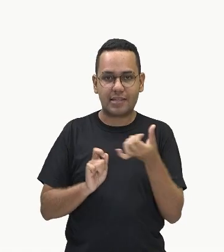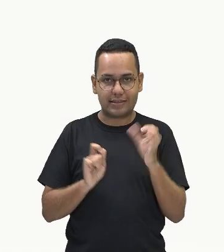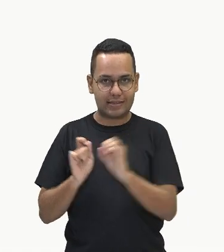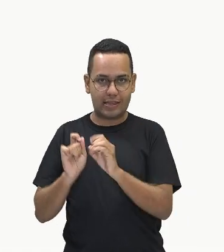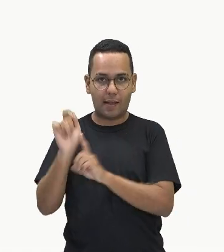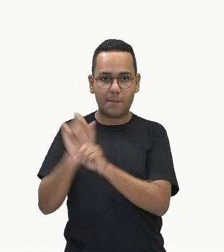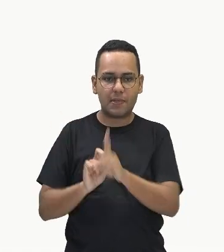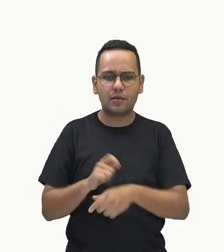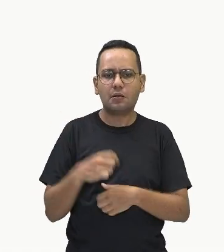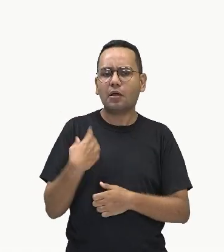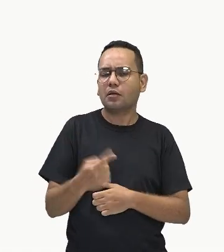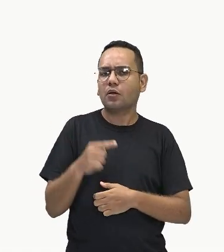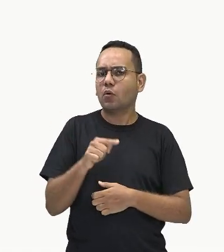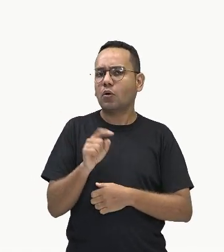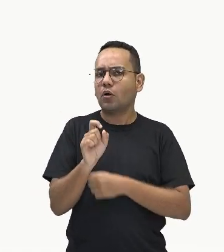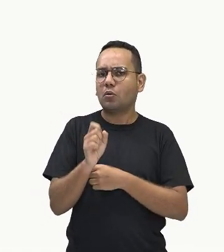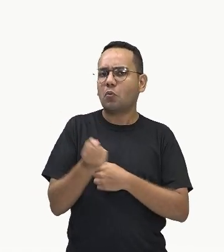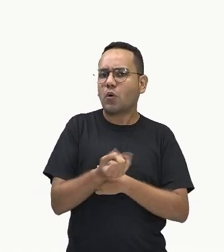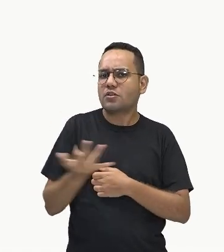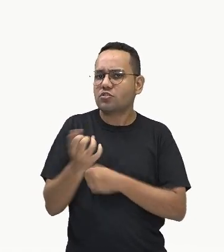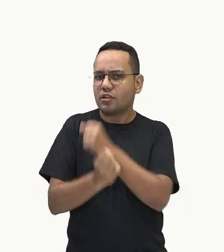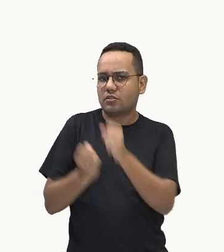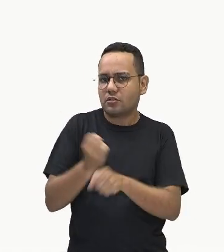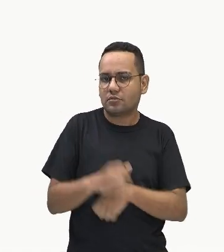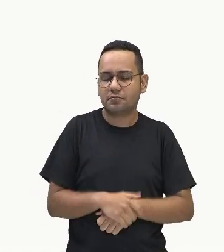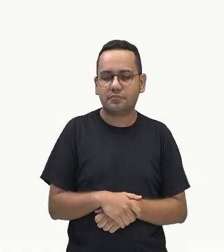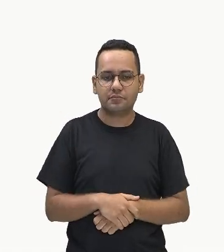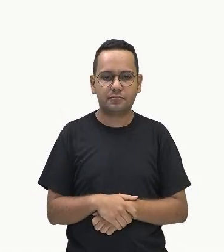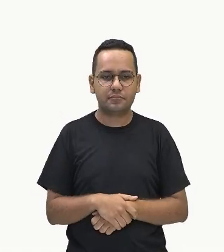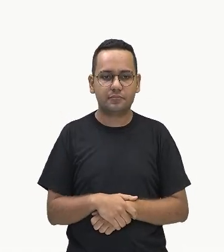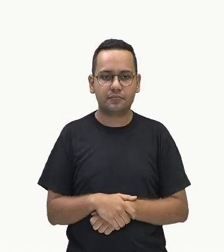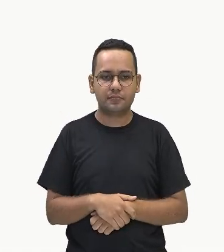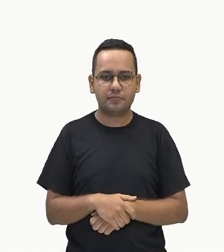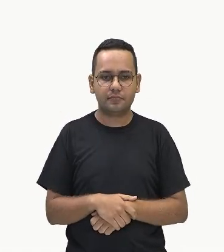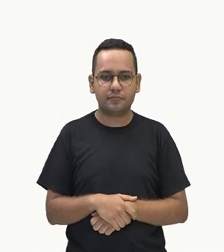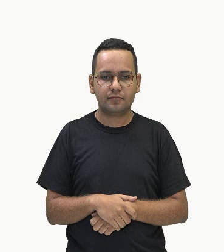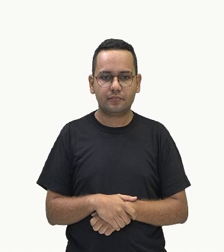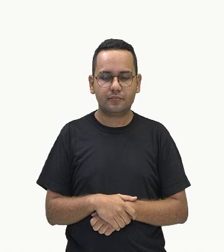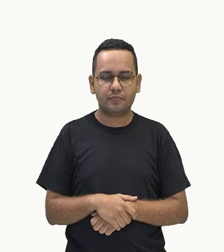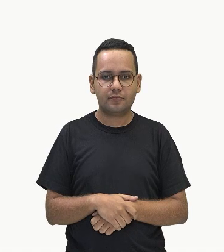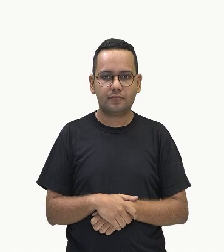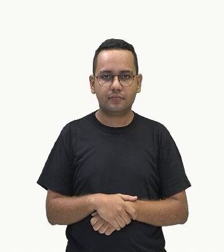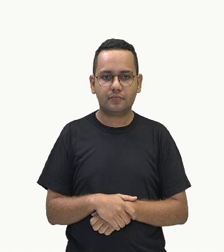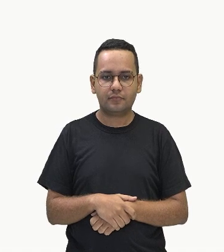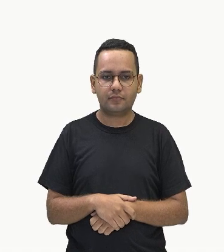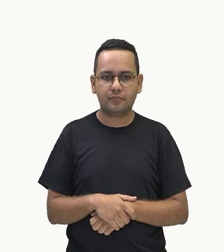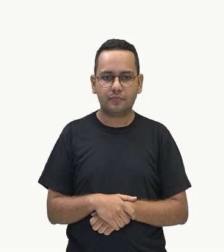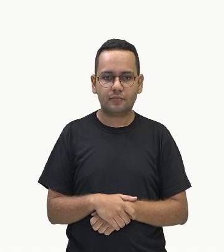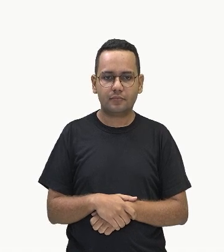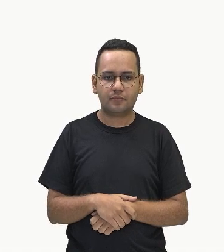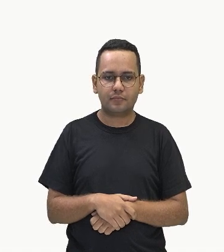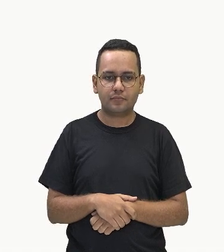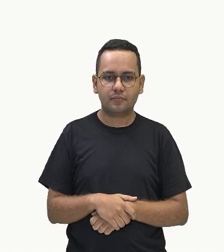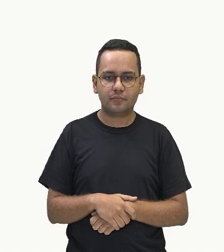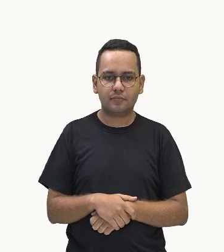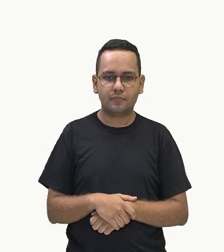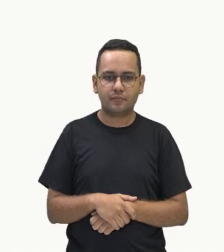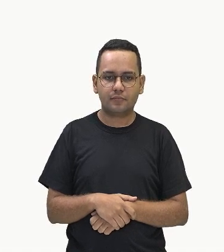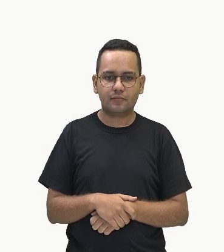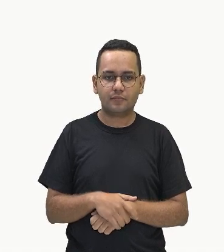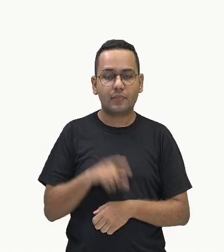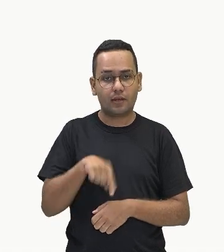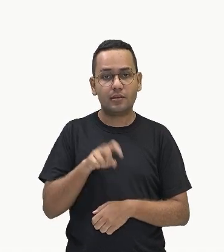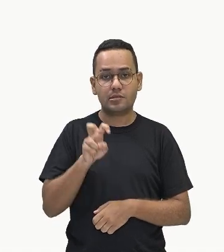quantos anos? Cada ano tem 12 meses, então 60 meses é o mesmo do que 5